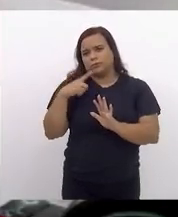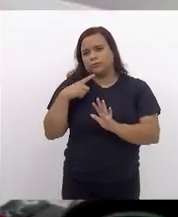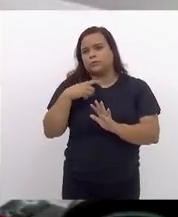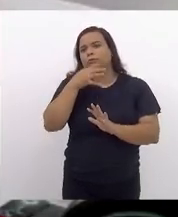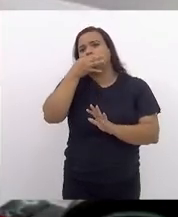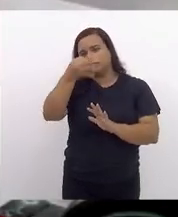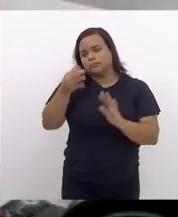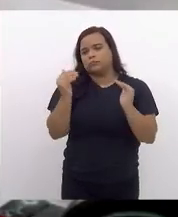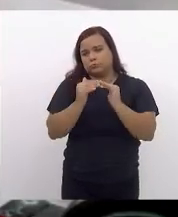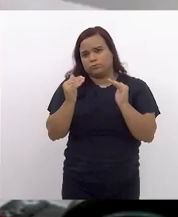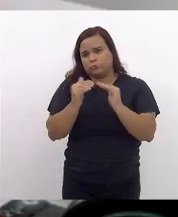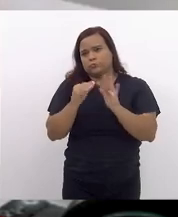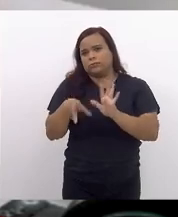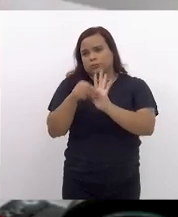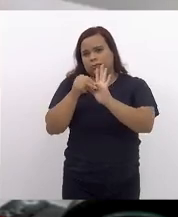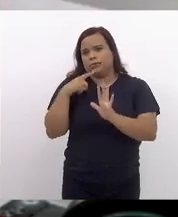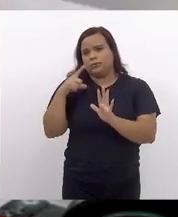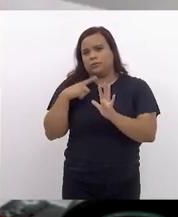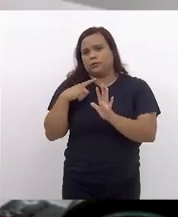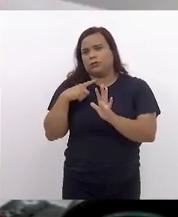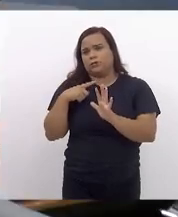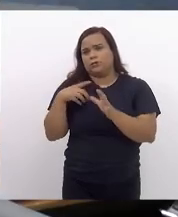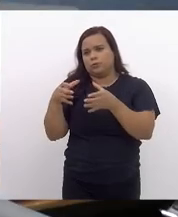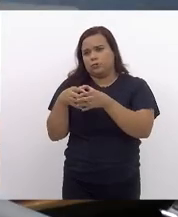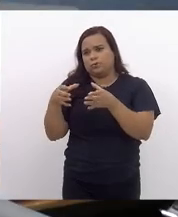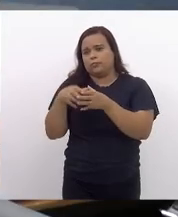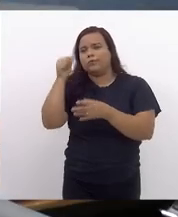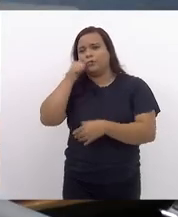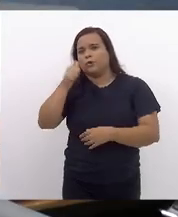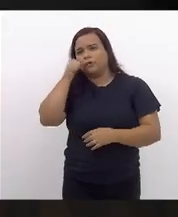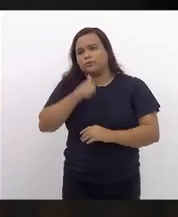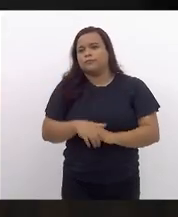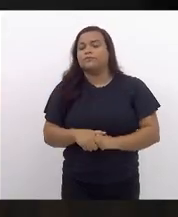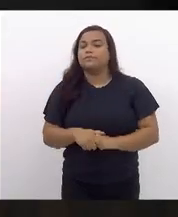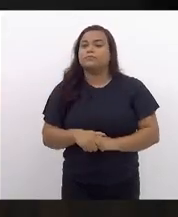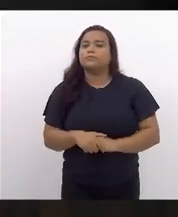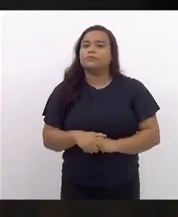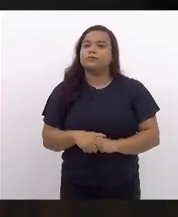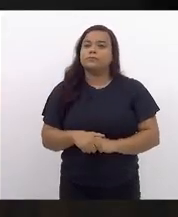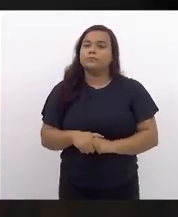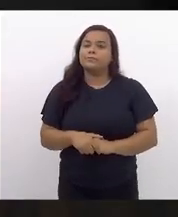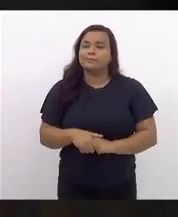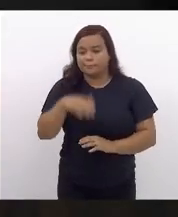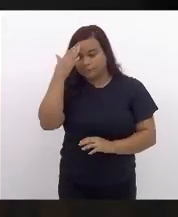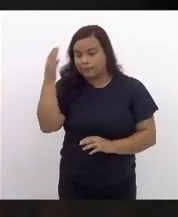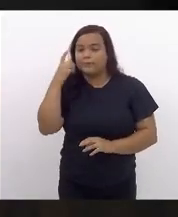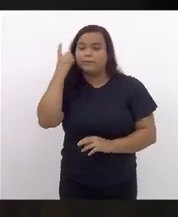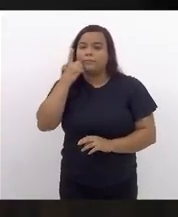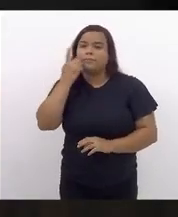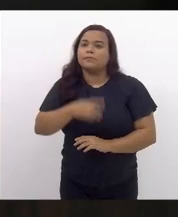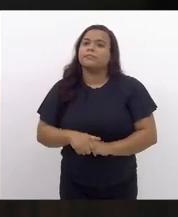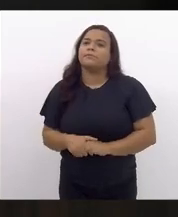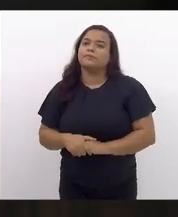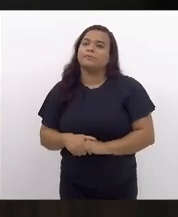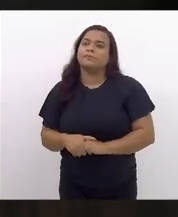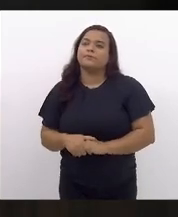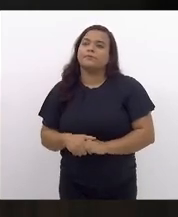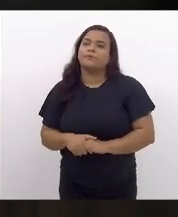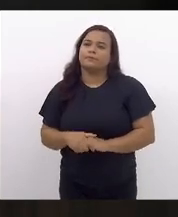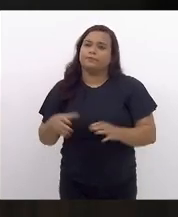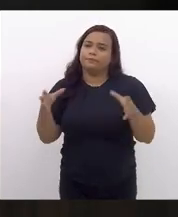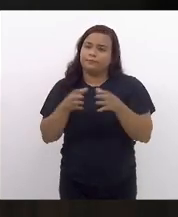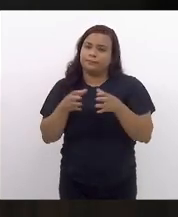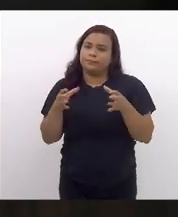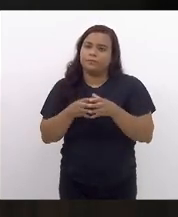com as emendas da Comissão de Mulheres. Obrigada, deputada Efêmera Rejane. Pela Comissão